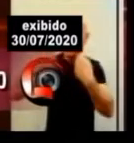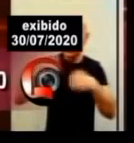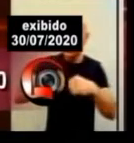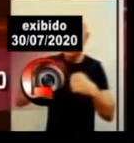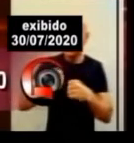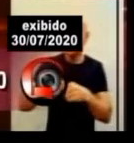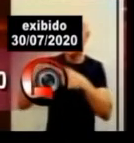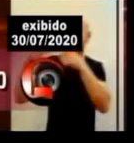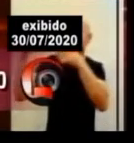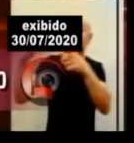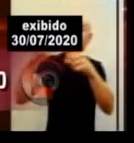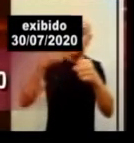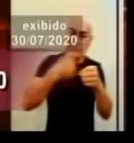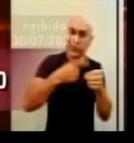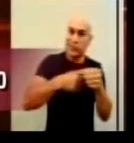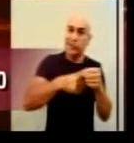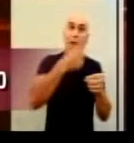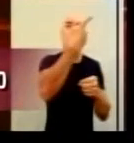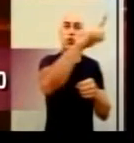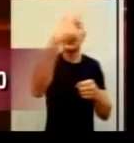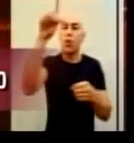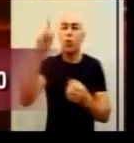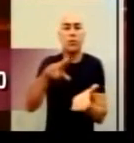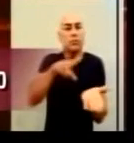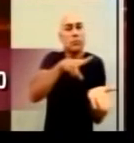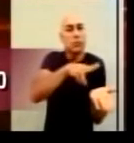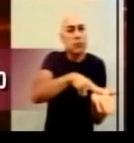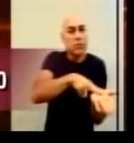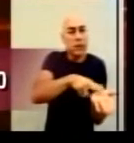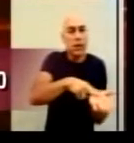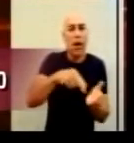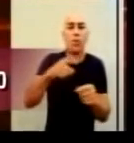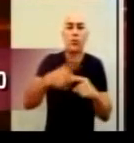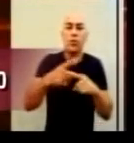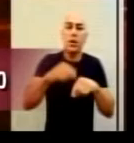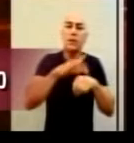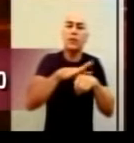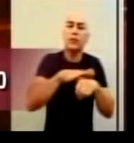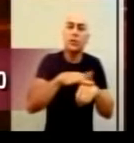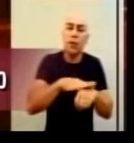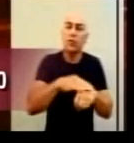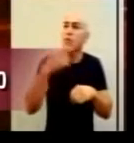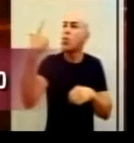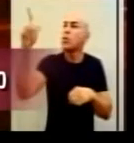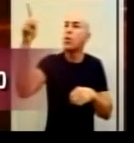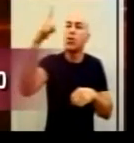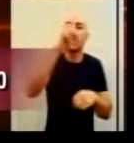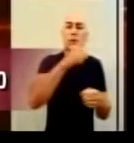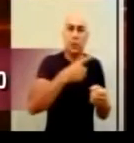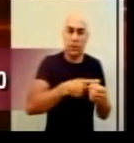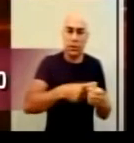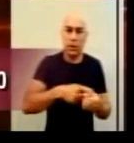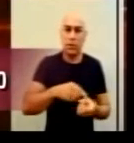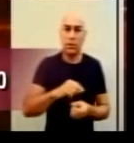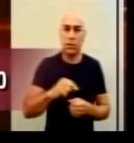internação nesses locais. Então, são 6 pacientes, no momento, residentes de Rio Preto, internados em outras cidades.